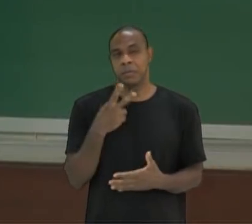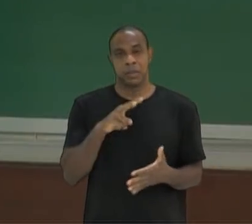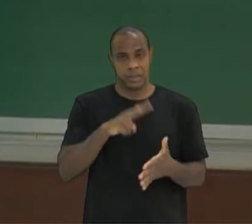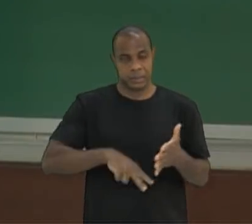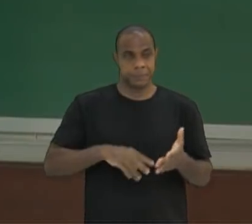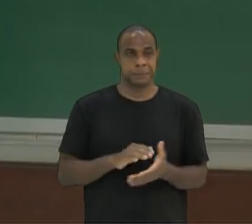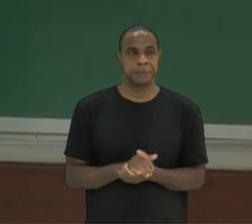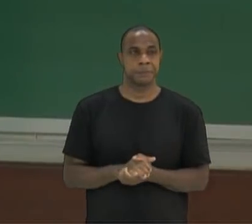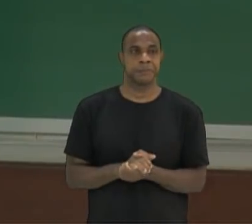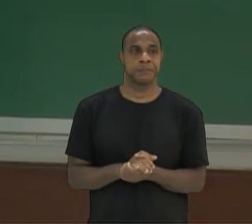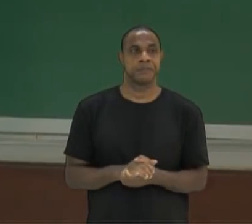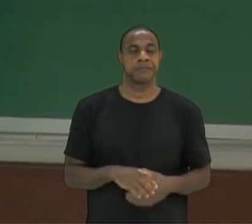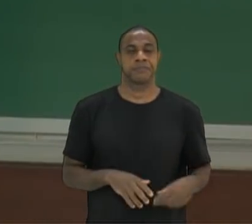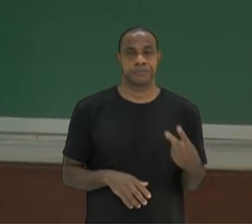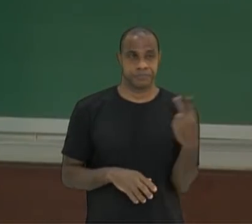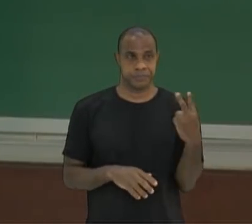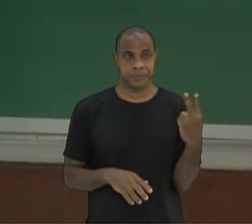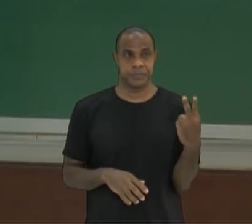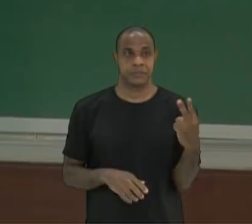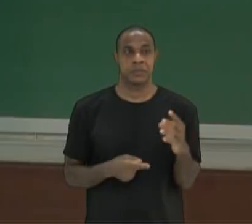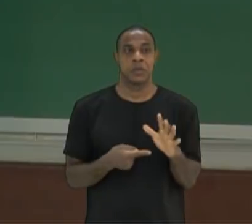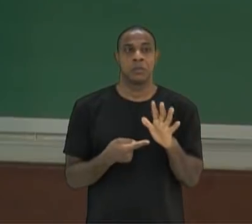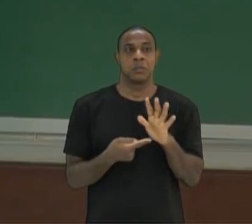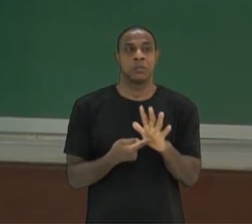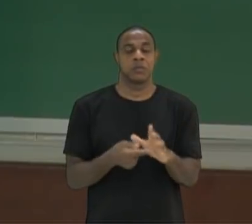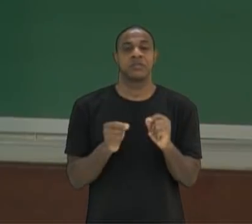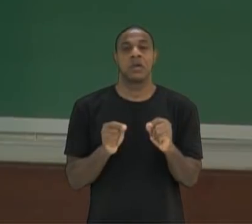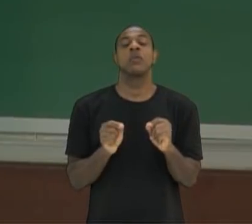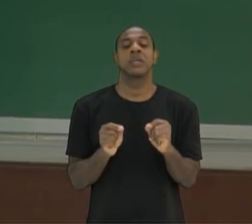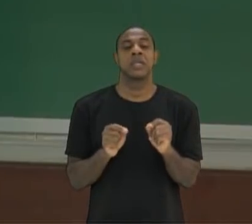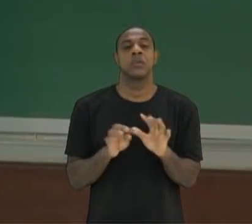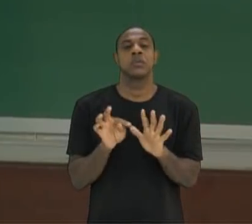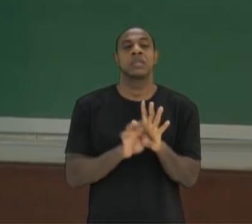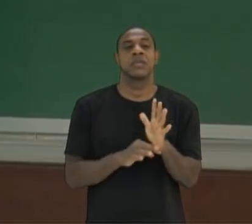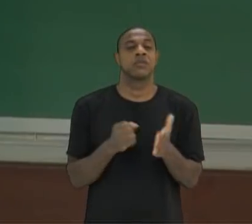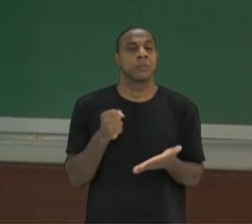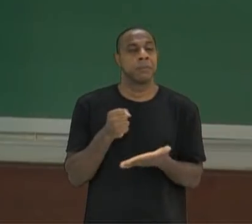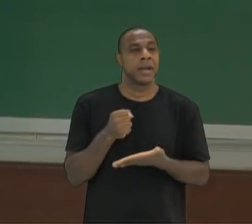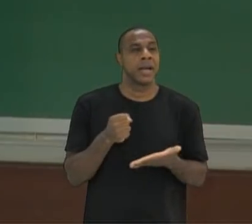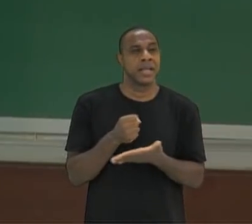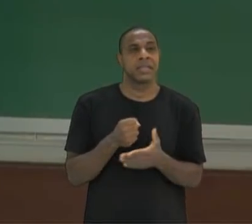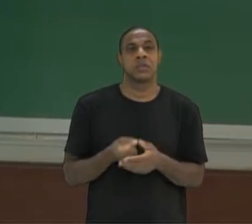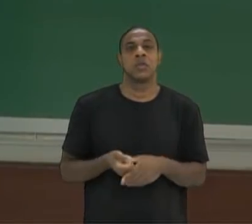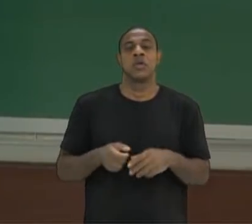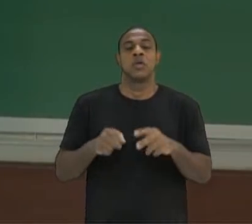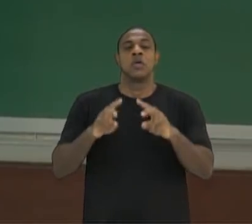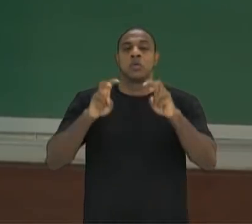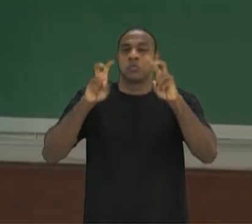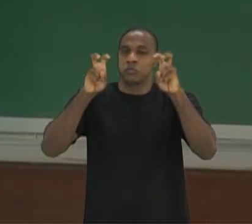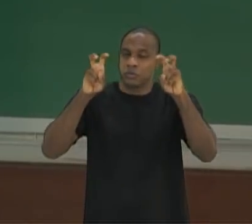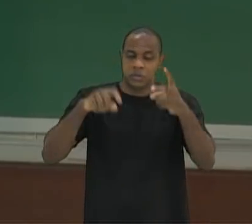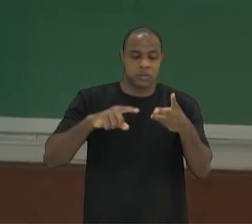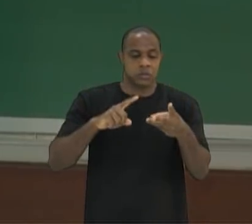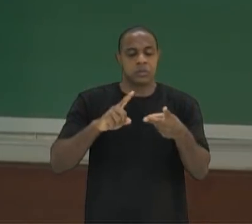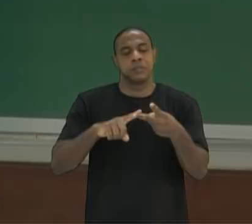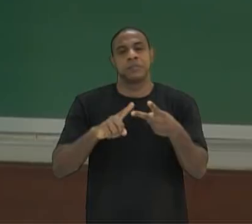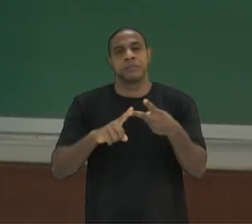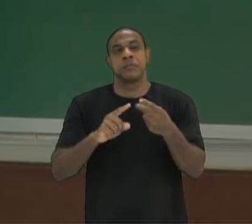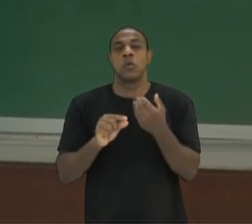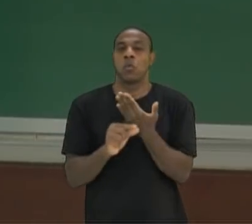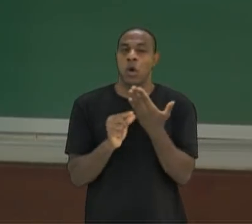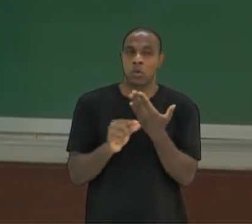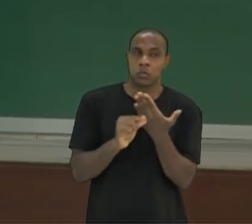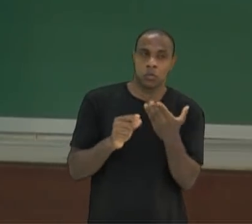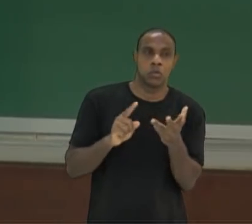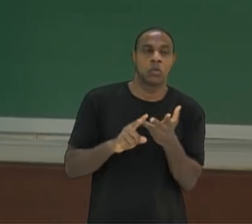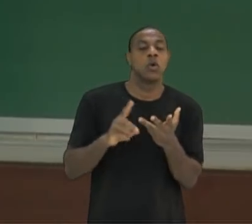releitura. Segundo passo, identificar o texto base, o título, o autor, onde foi publicado, a data de